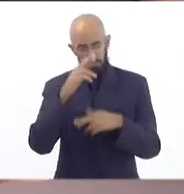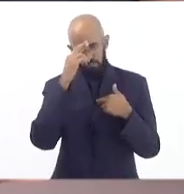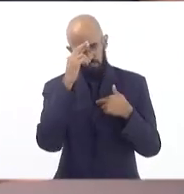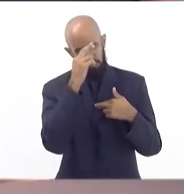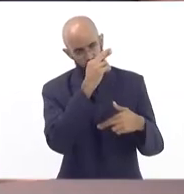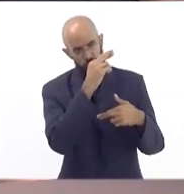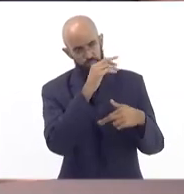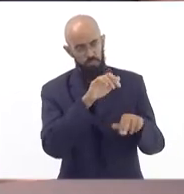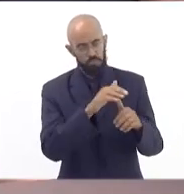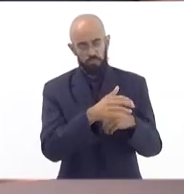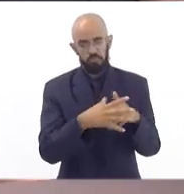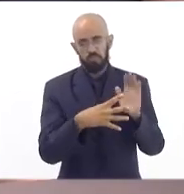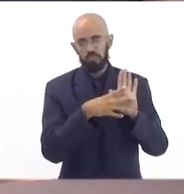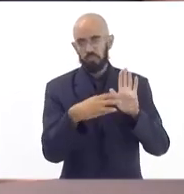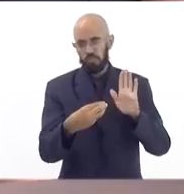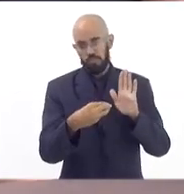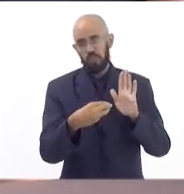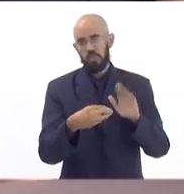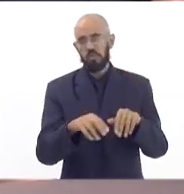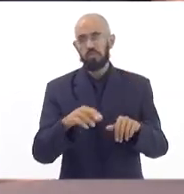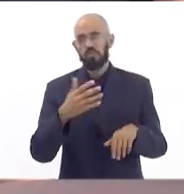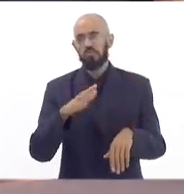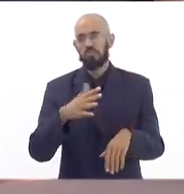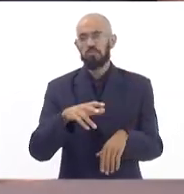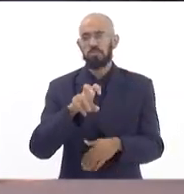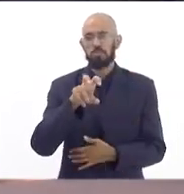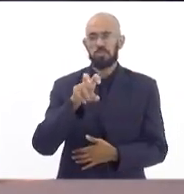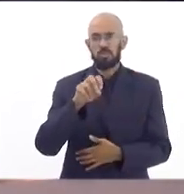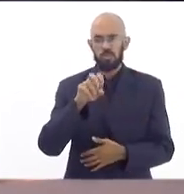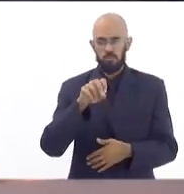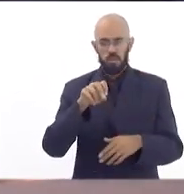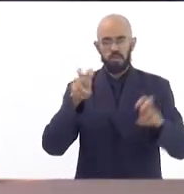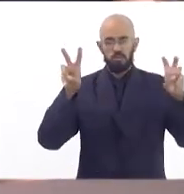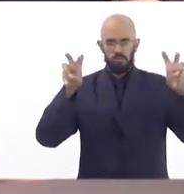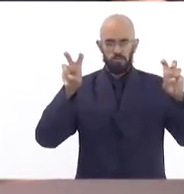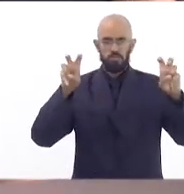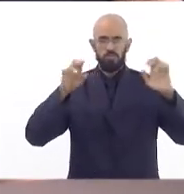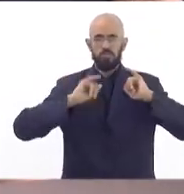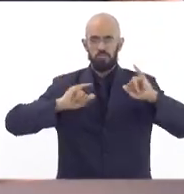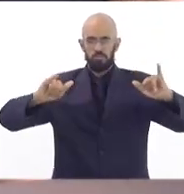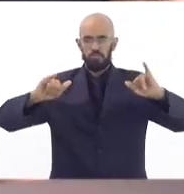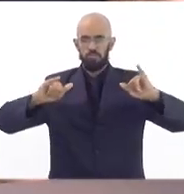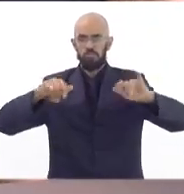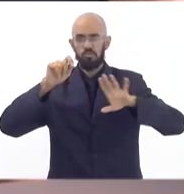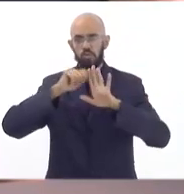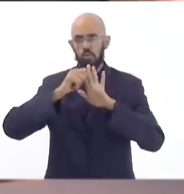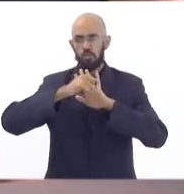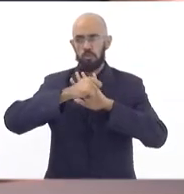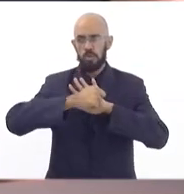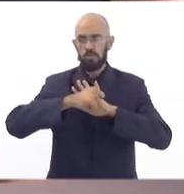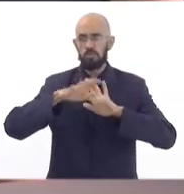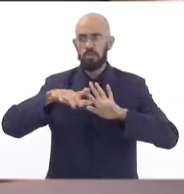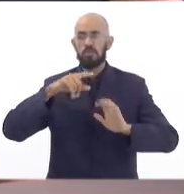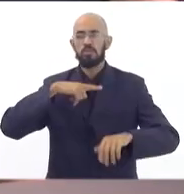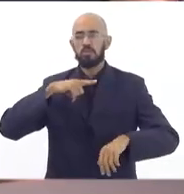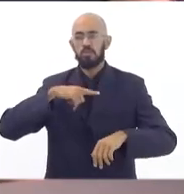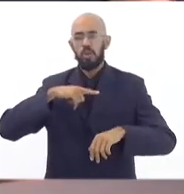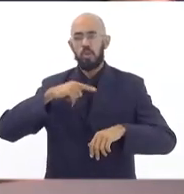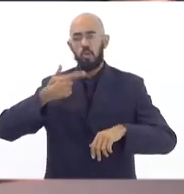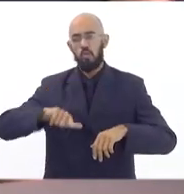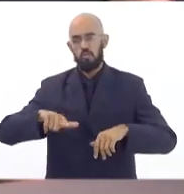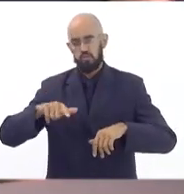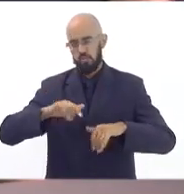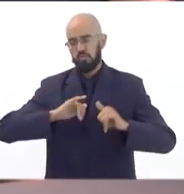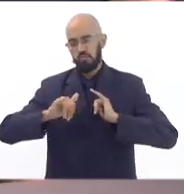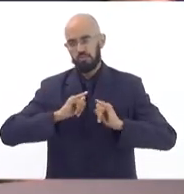reboque Então a gente tem torno de 5:50 titulações que a gente divulga mensalmente não significa que a gente não tenha outros dados é